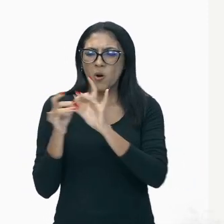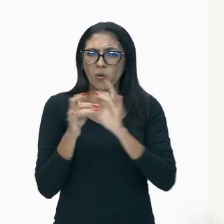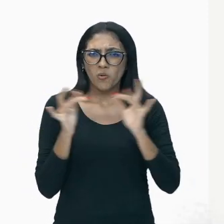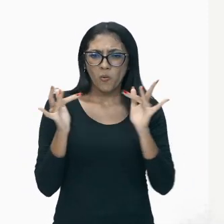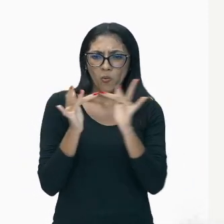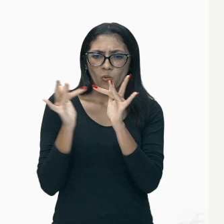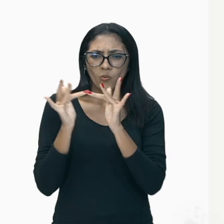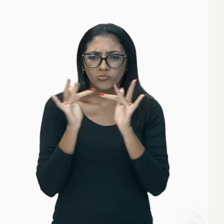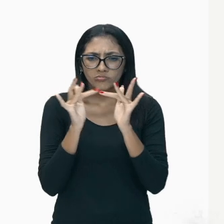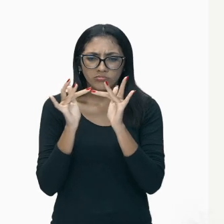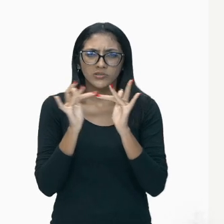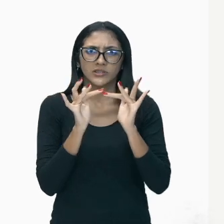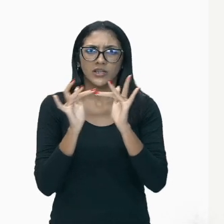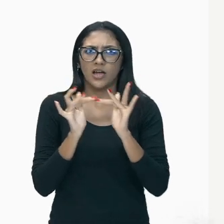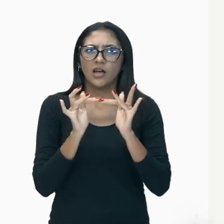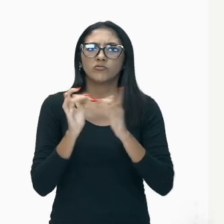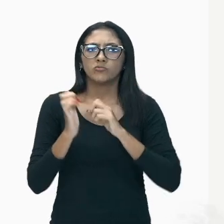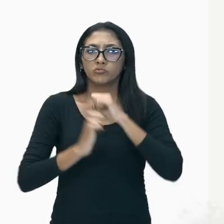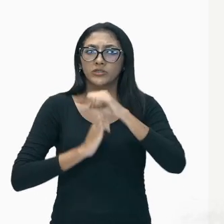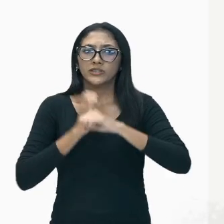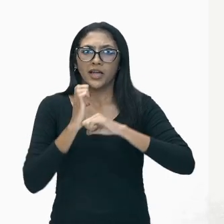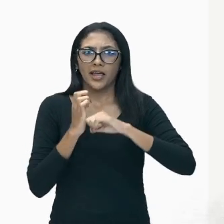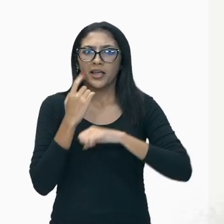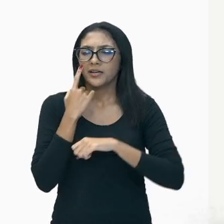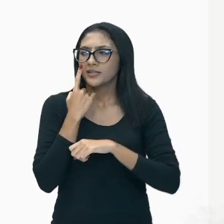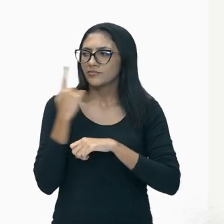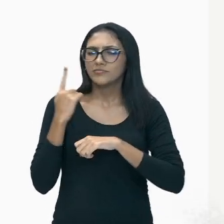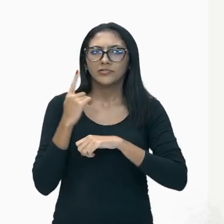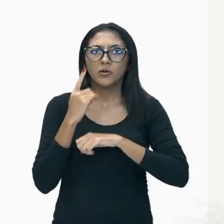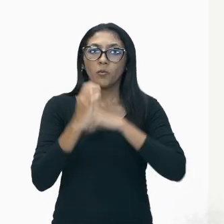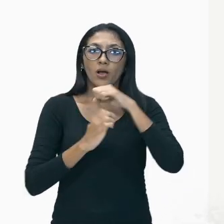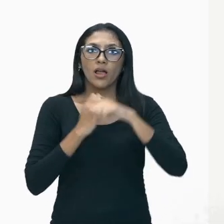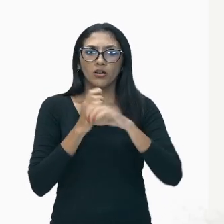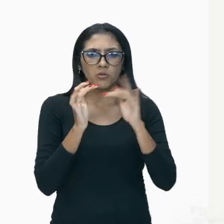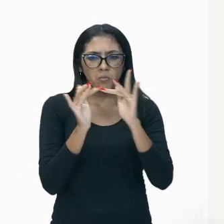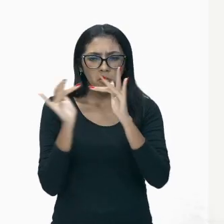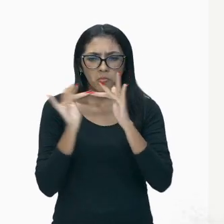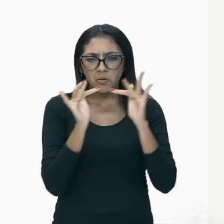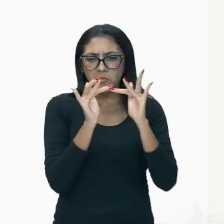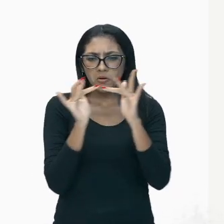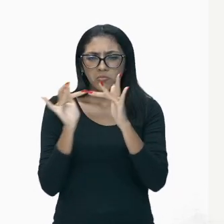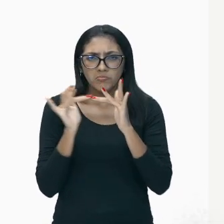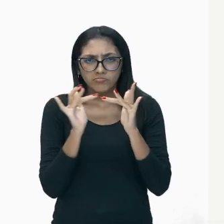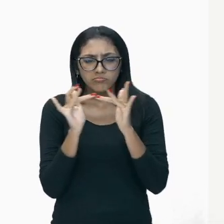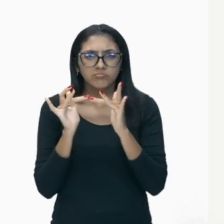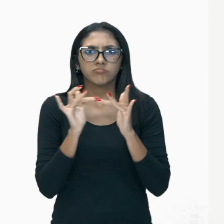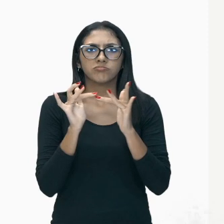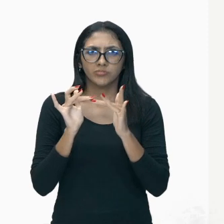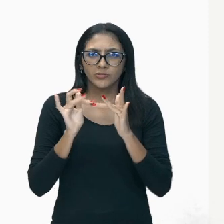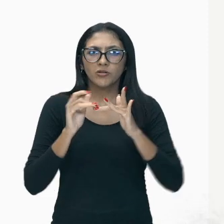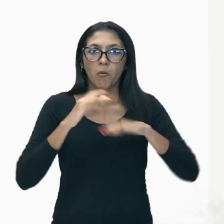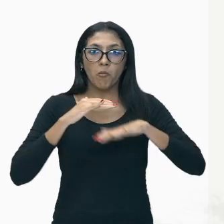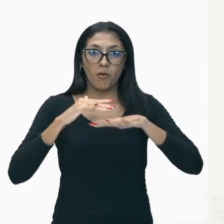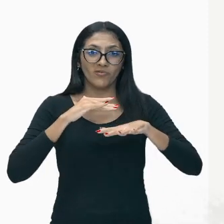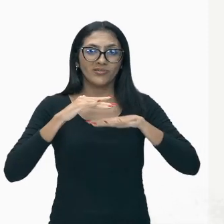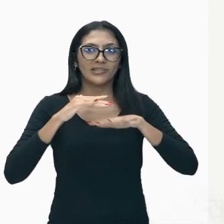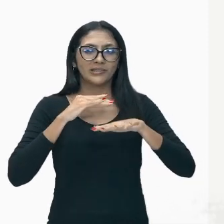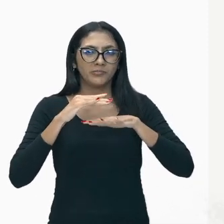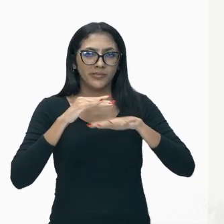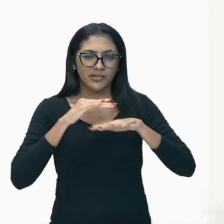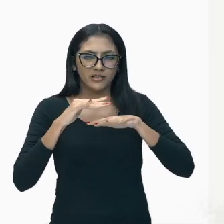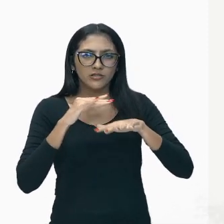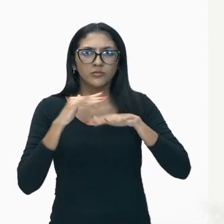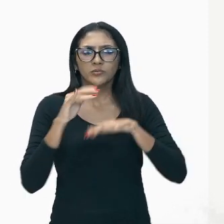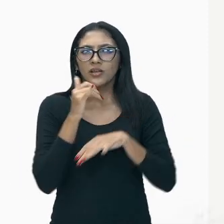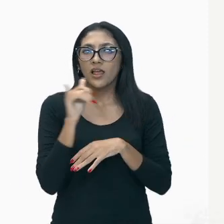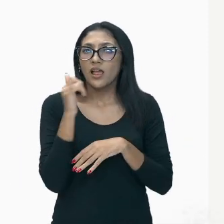aqui dentro desse que eu fiz o zoom, colisão sofrida entre elétrons e os